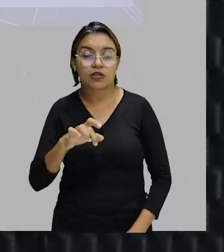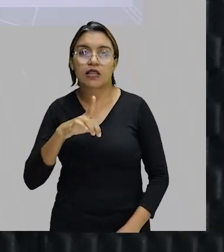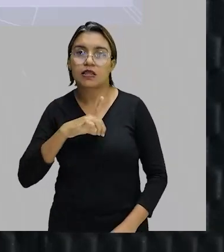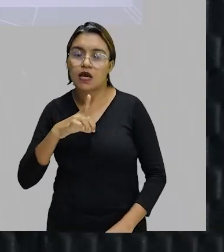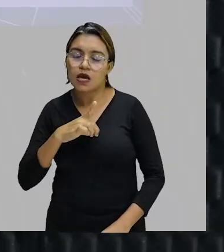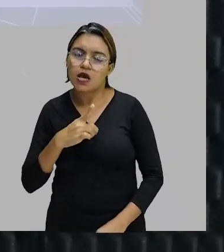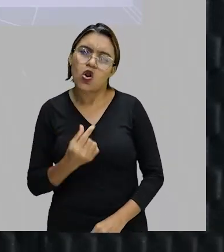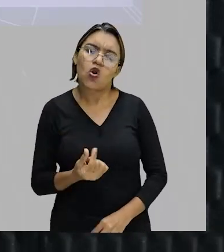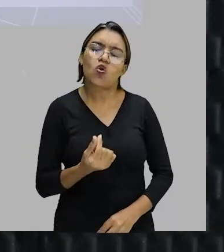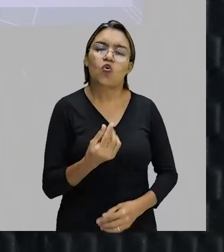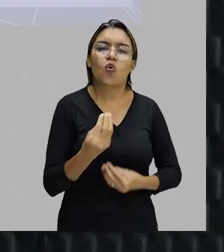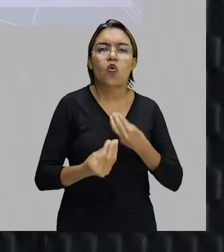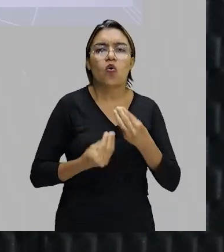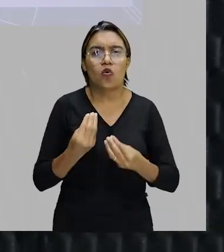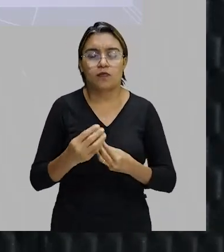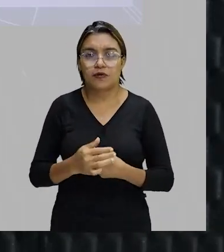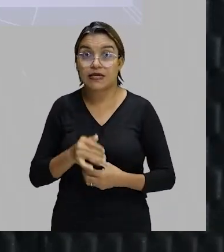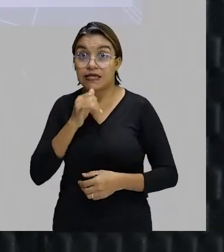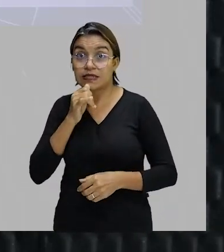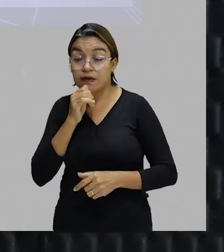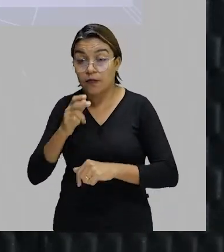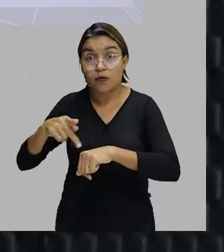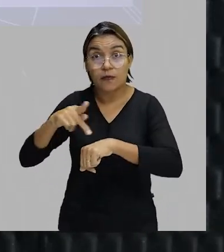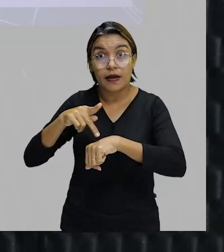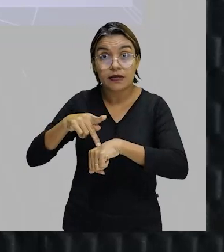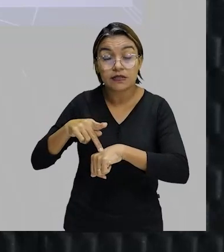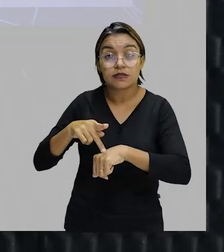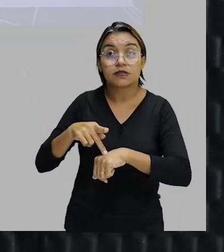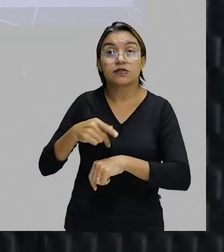Então não é à toa que Estados Unidos e China estão